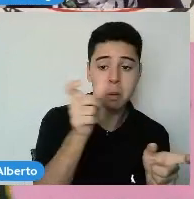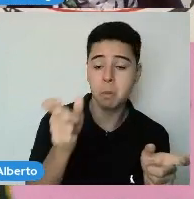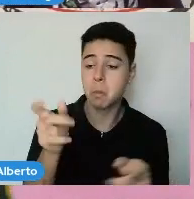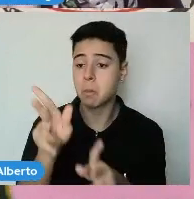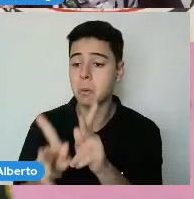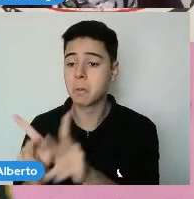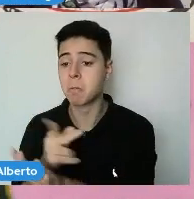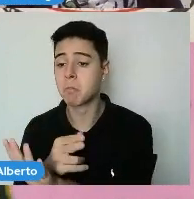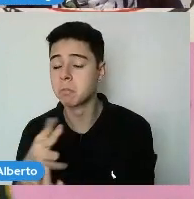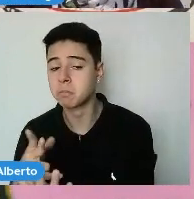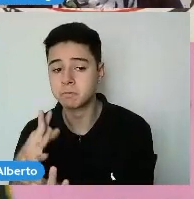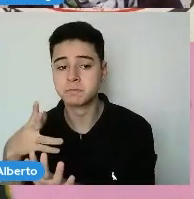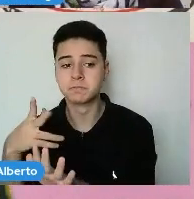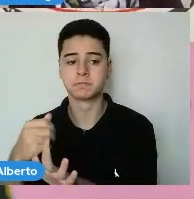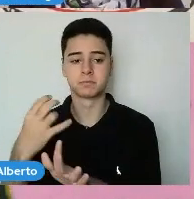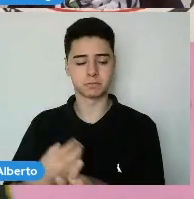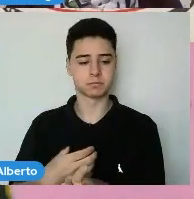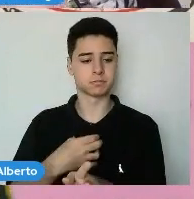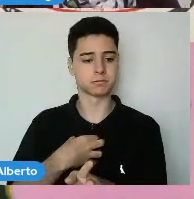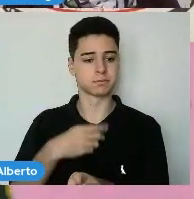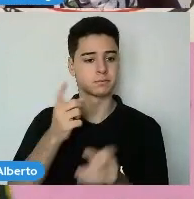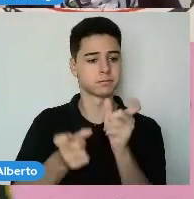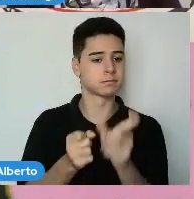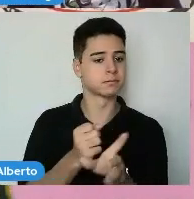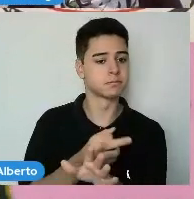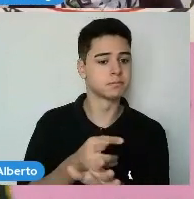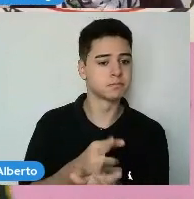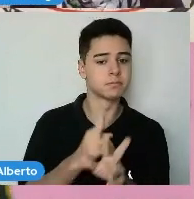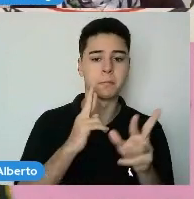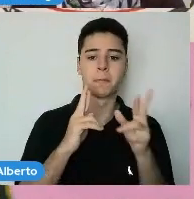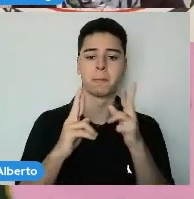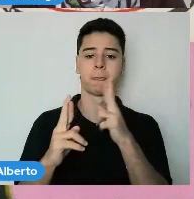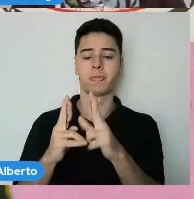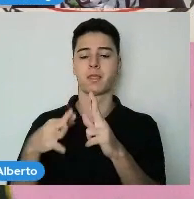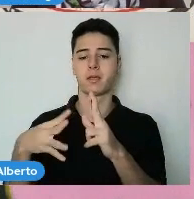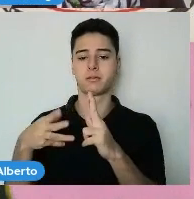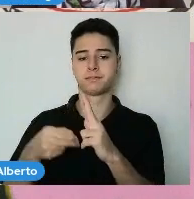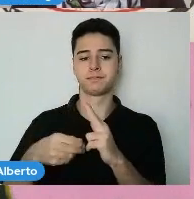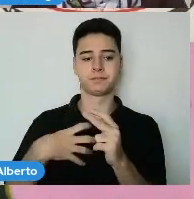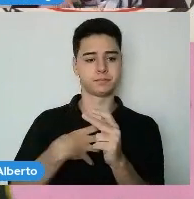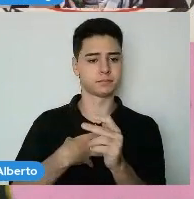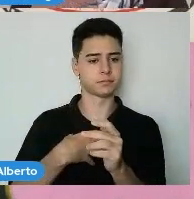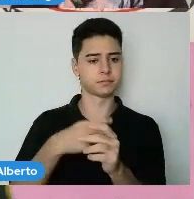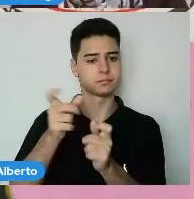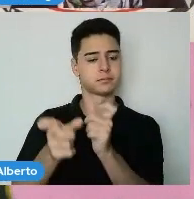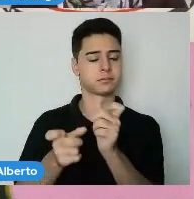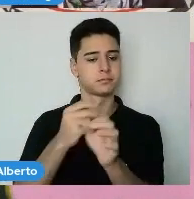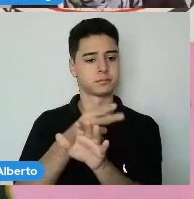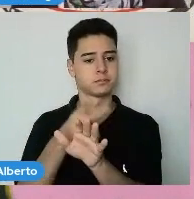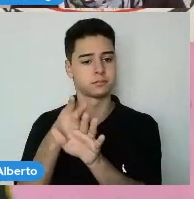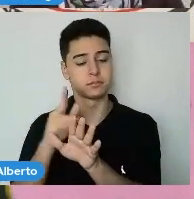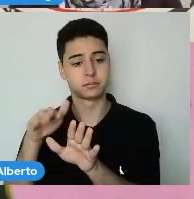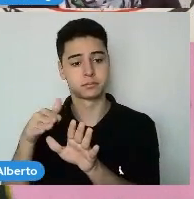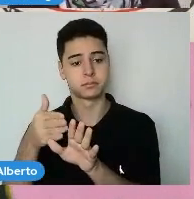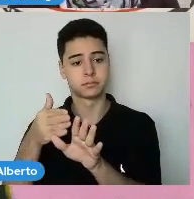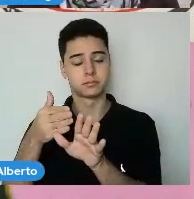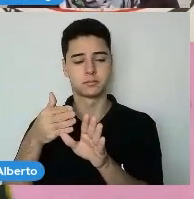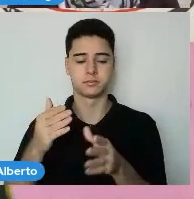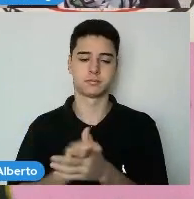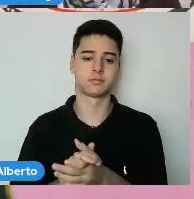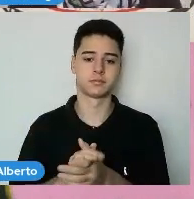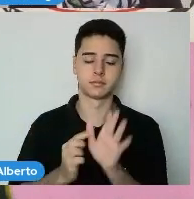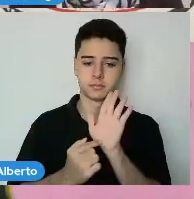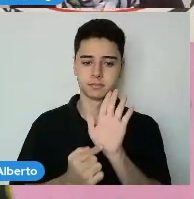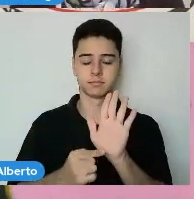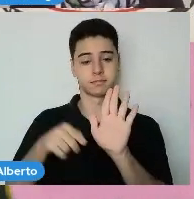investigar essas questões do comportamento humano, assim, questões relacionadas ao comportamento humano. Essa performance que está